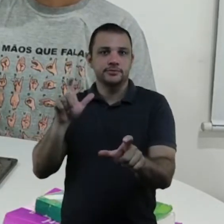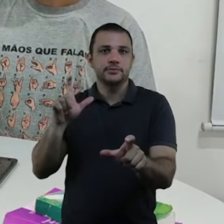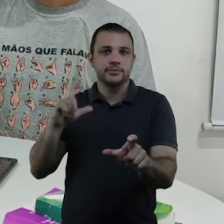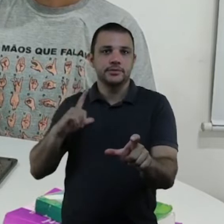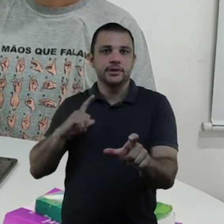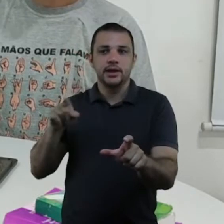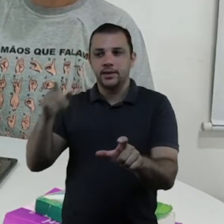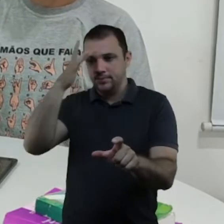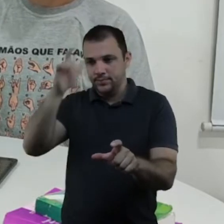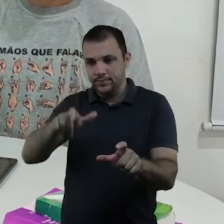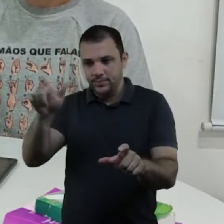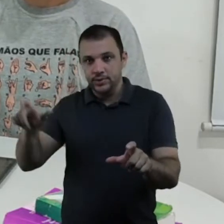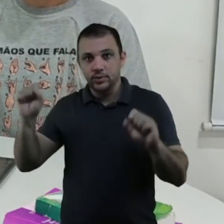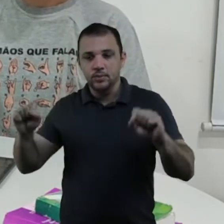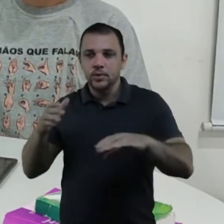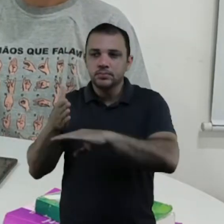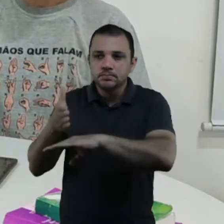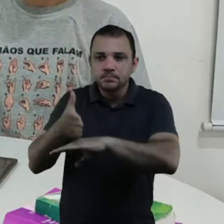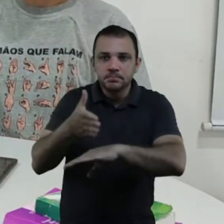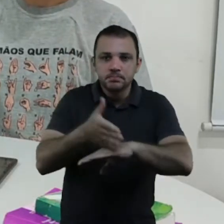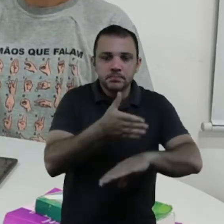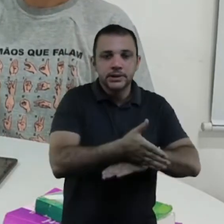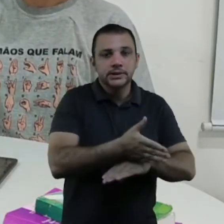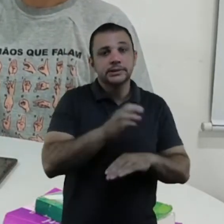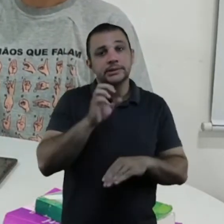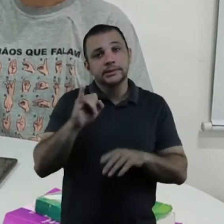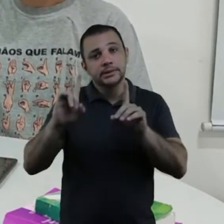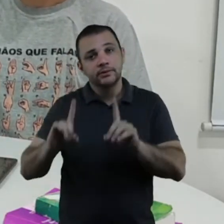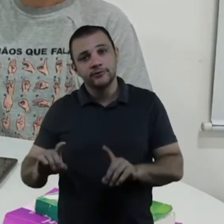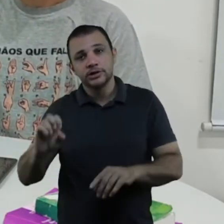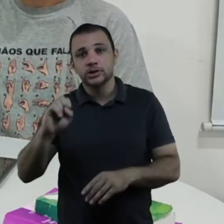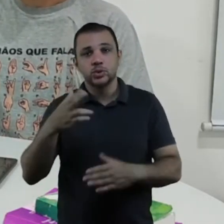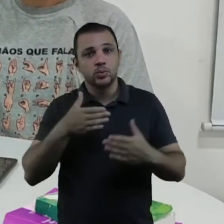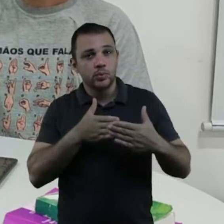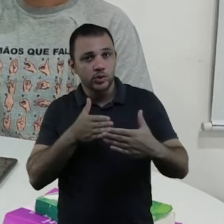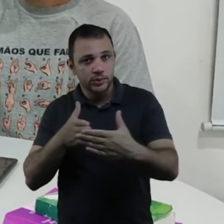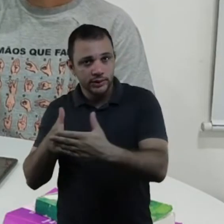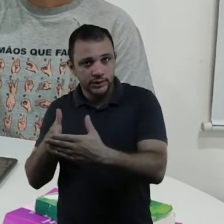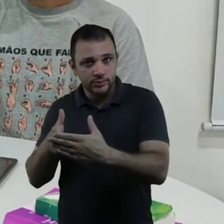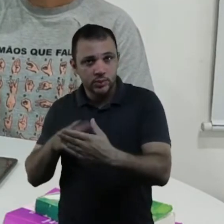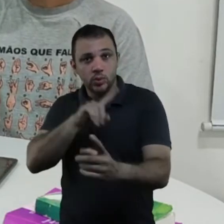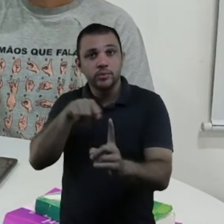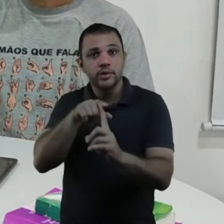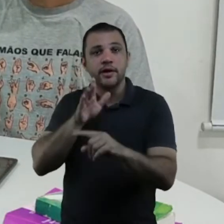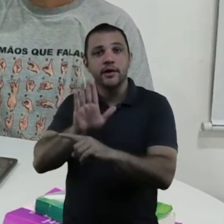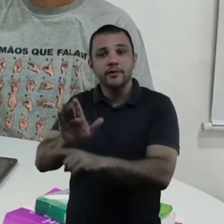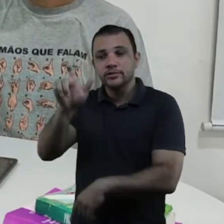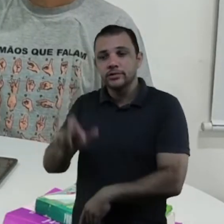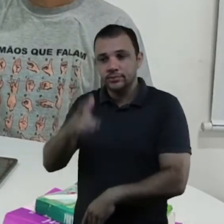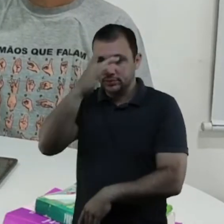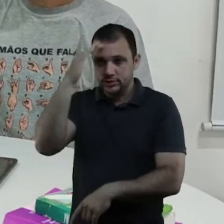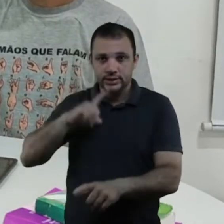e à participação da pessoa com deficiência ou com mobilidade reduzida, visando a